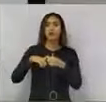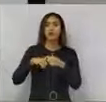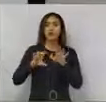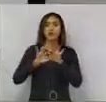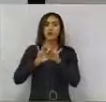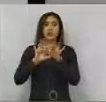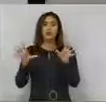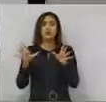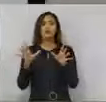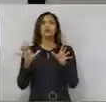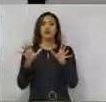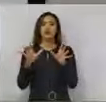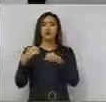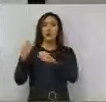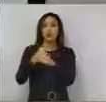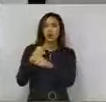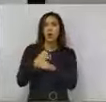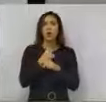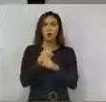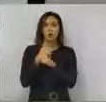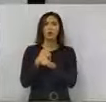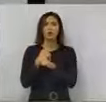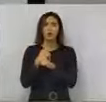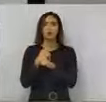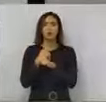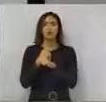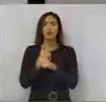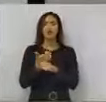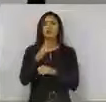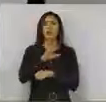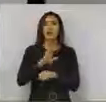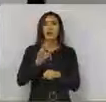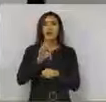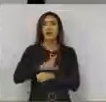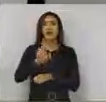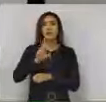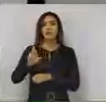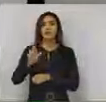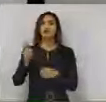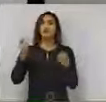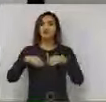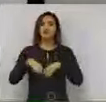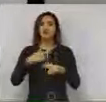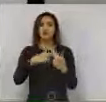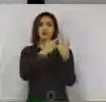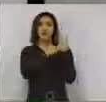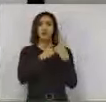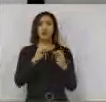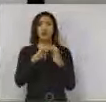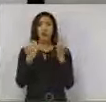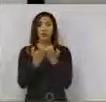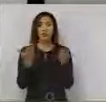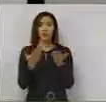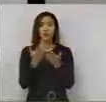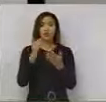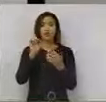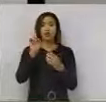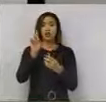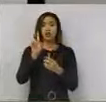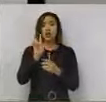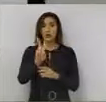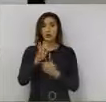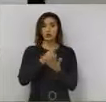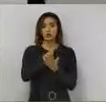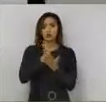autorizações e licenças diante das autoridades competentes. O evento de hoje está dividido em duas partes. Na